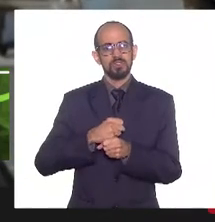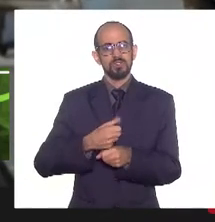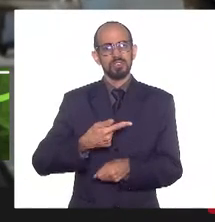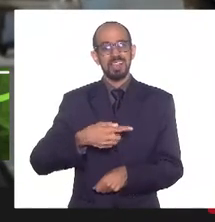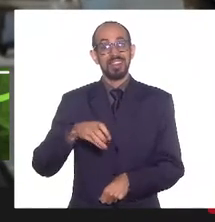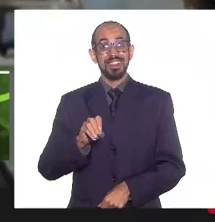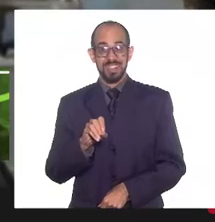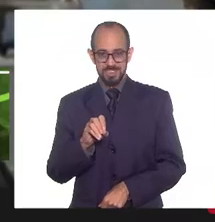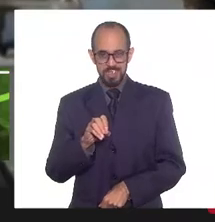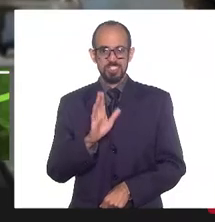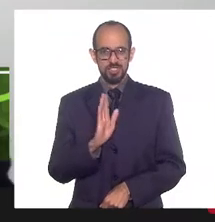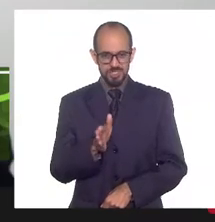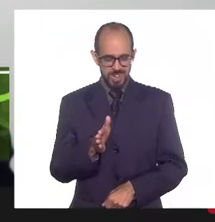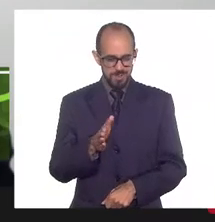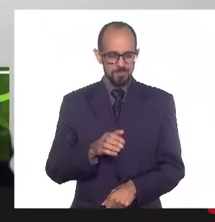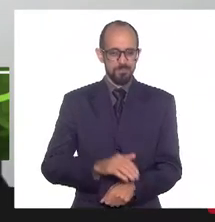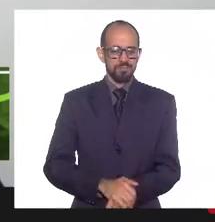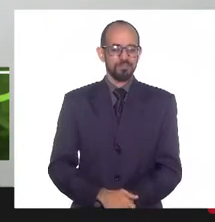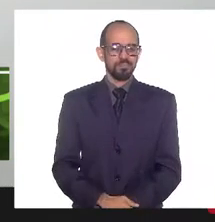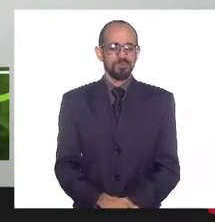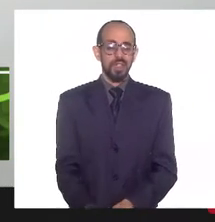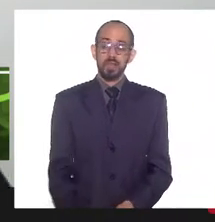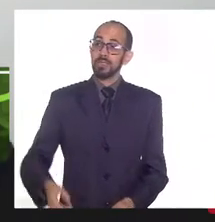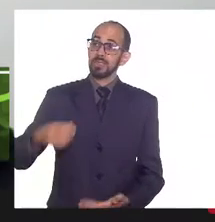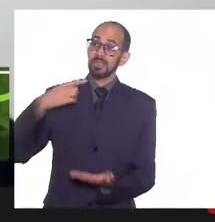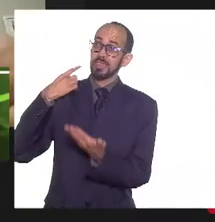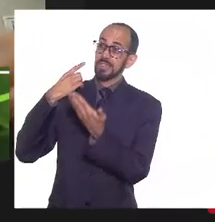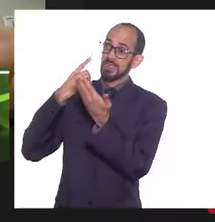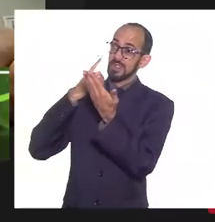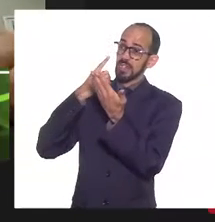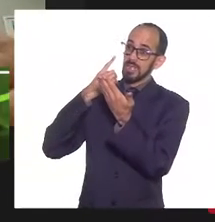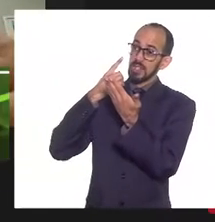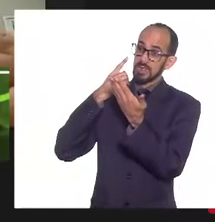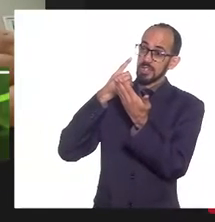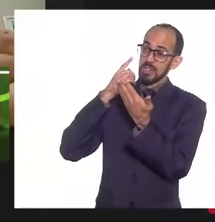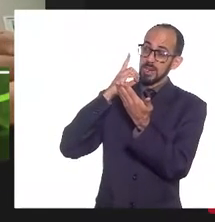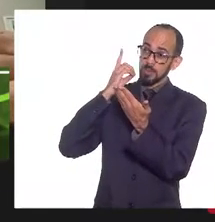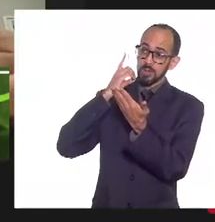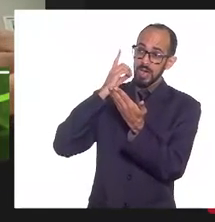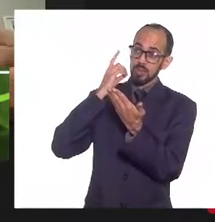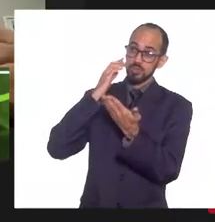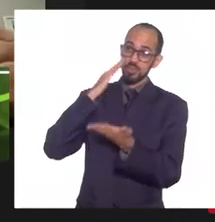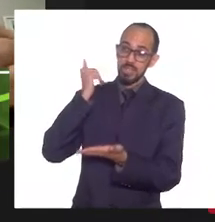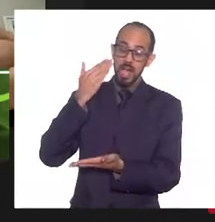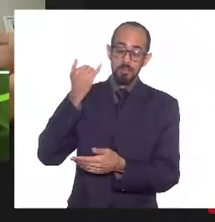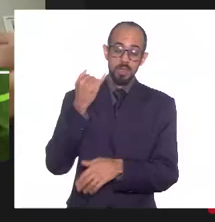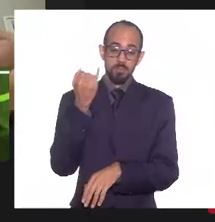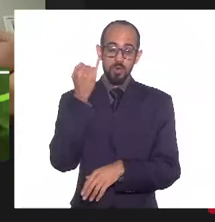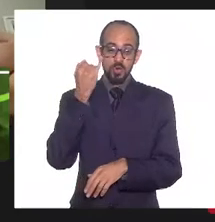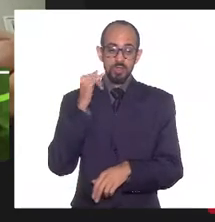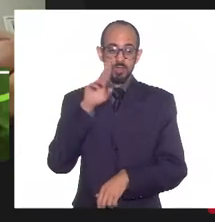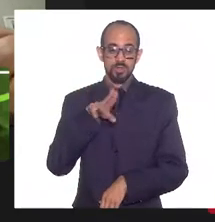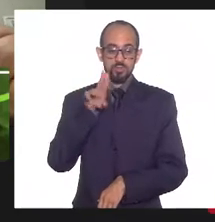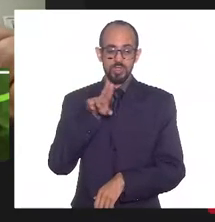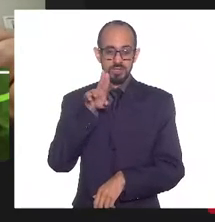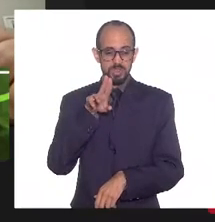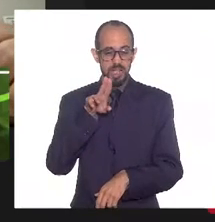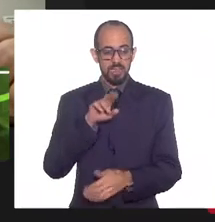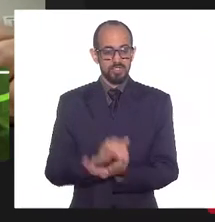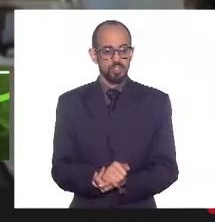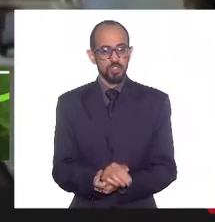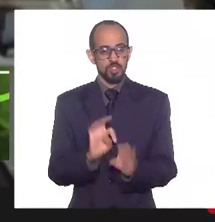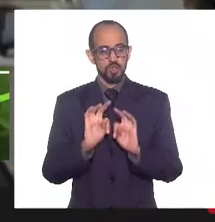secretária Danieli mas deputado é um educador sabe da importância da Universidade e todos nós temos